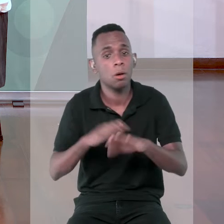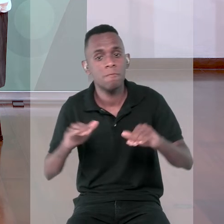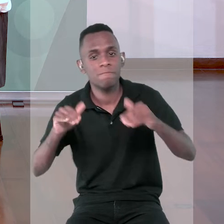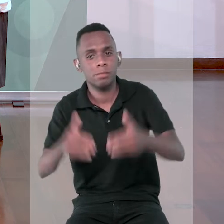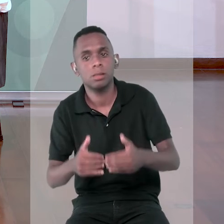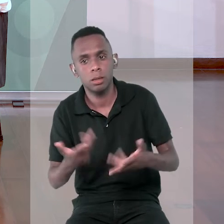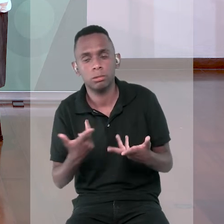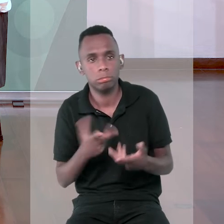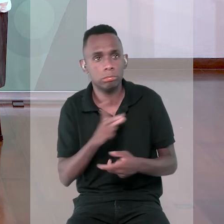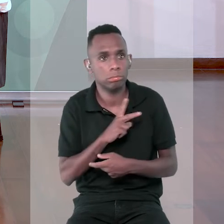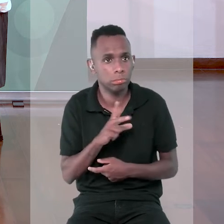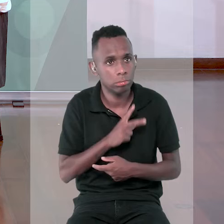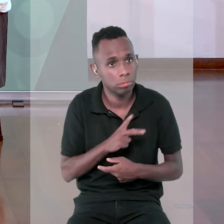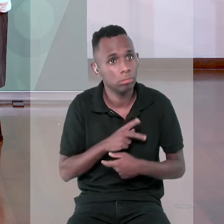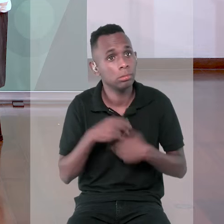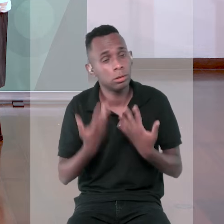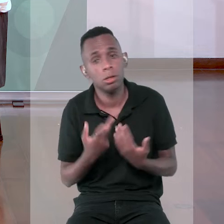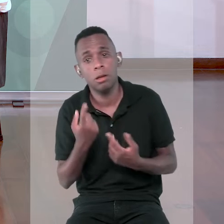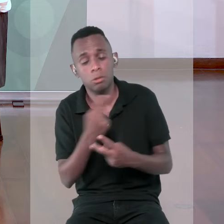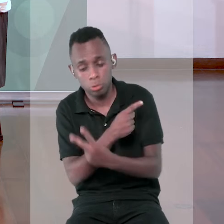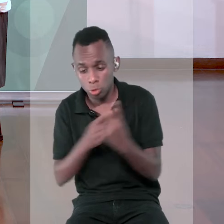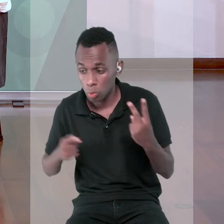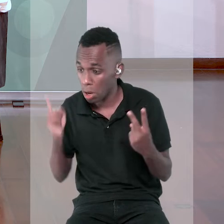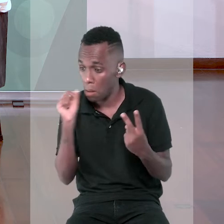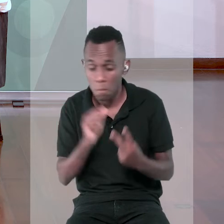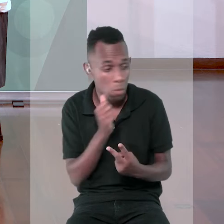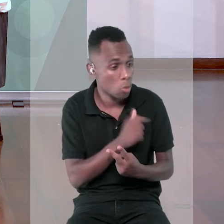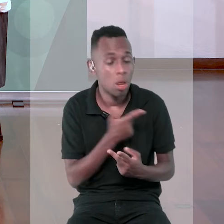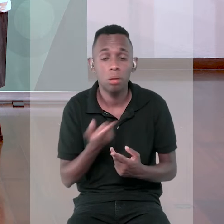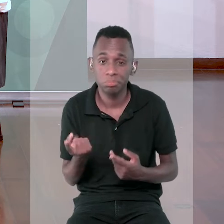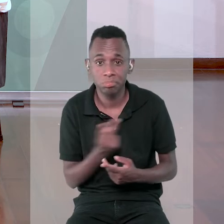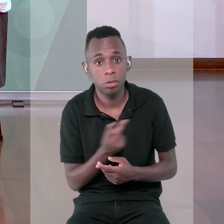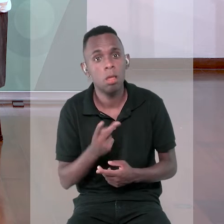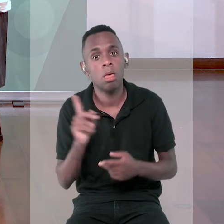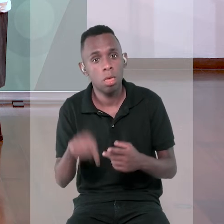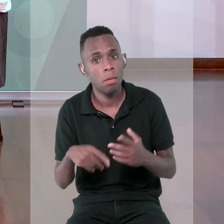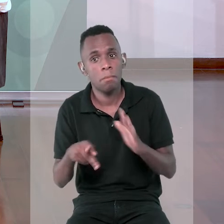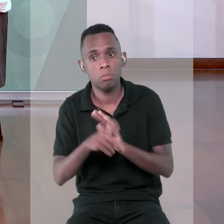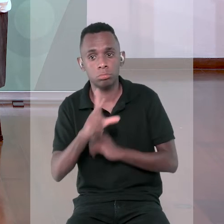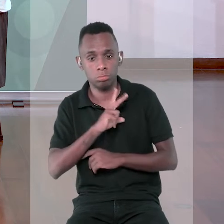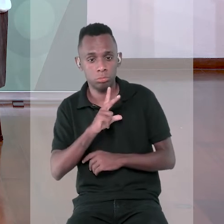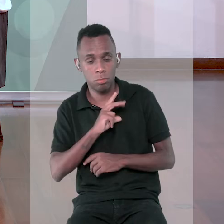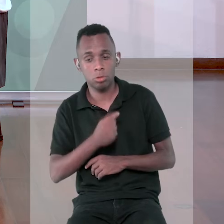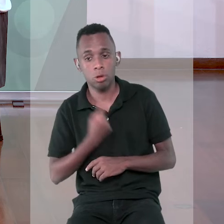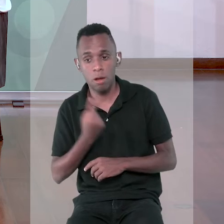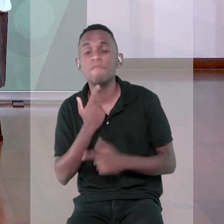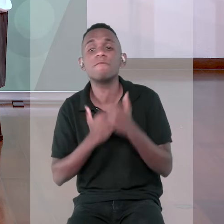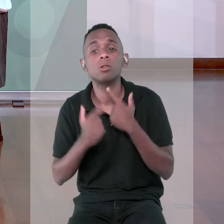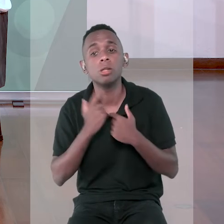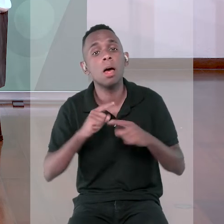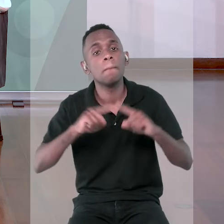autocentrada, muito individualista, e aí você vê duas mulheres que atenderam o chamado interior, mas não